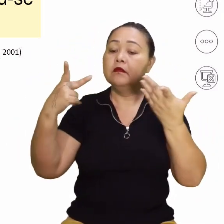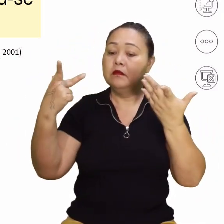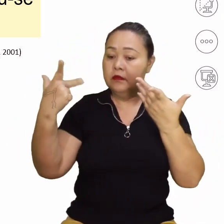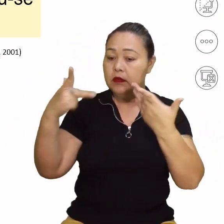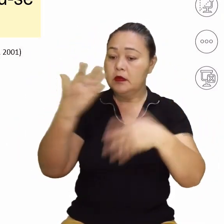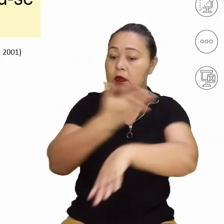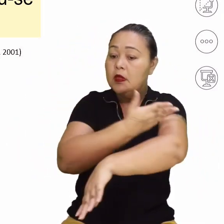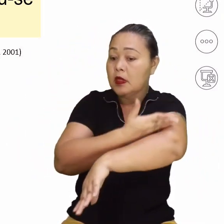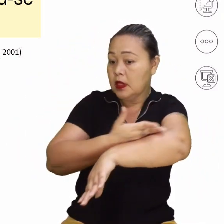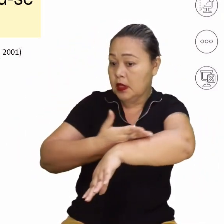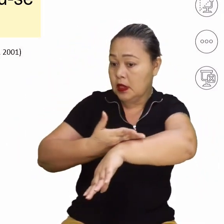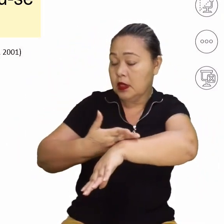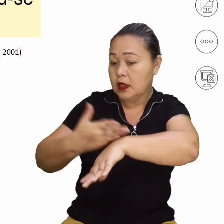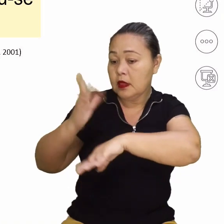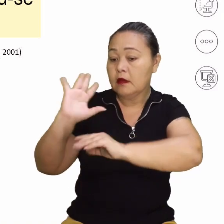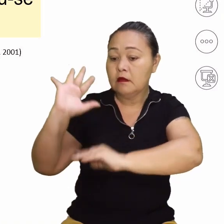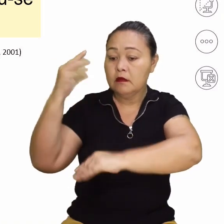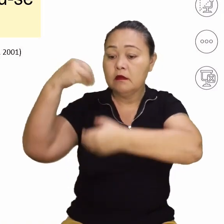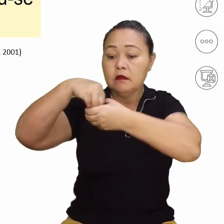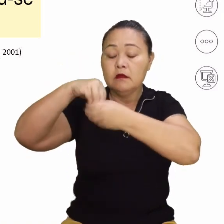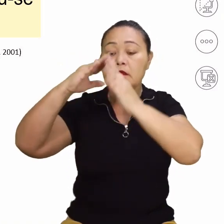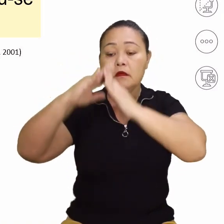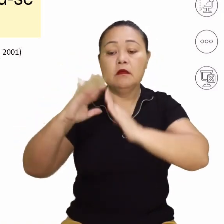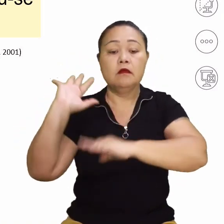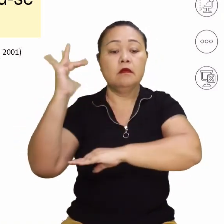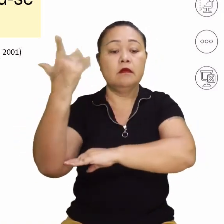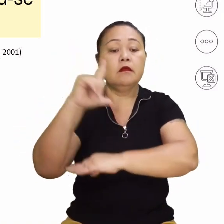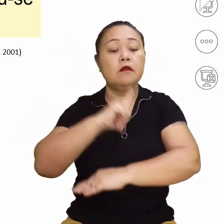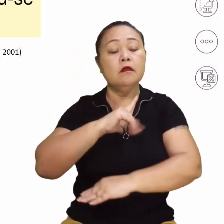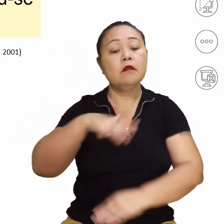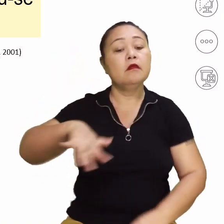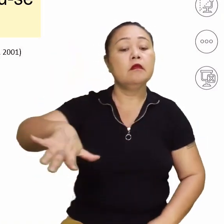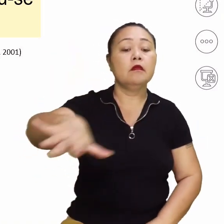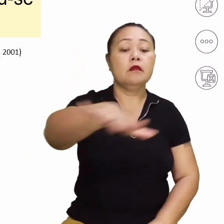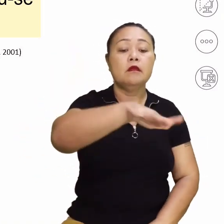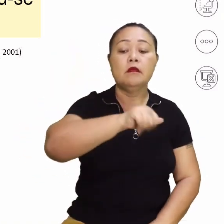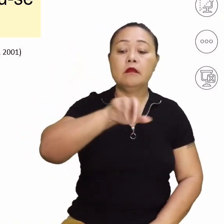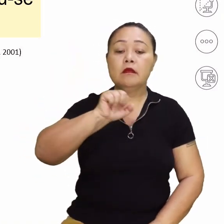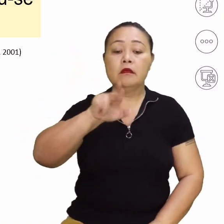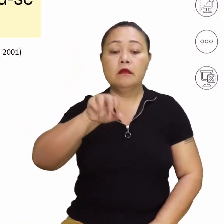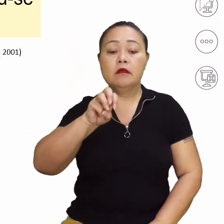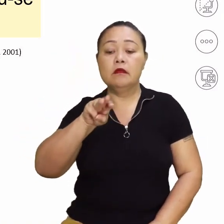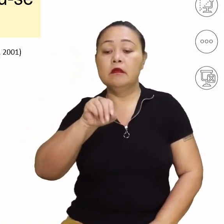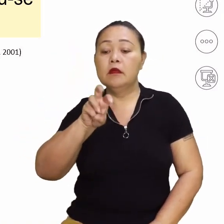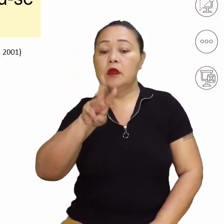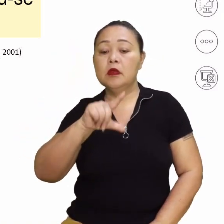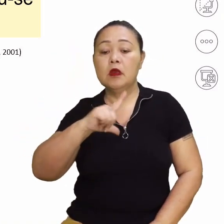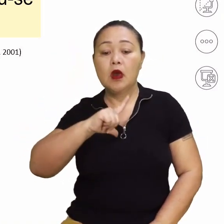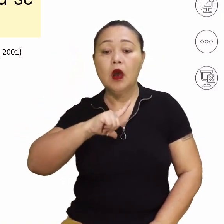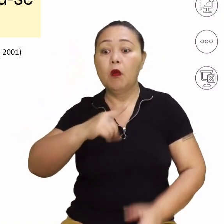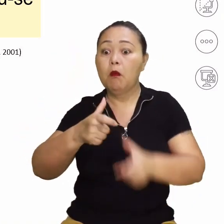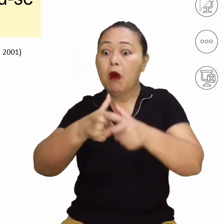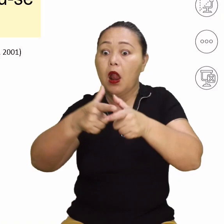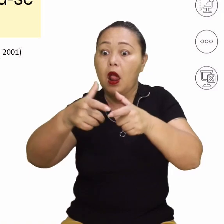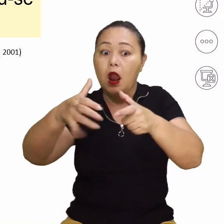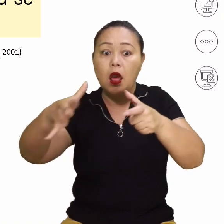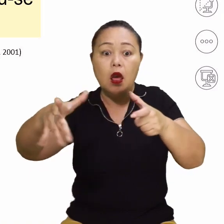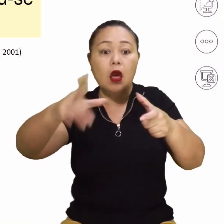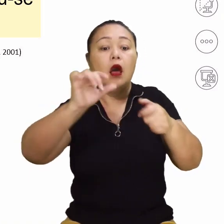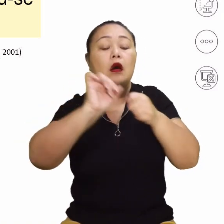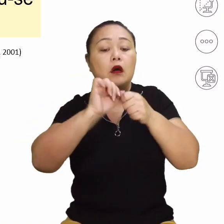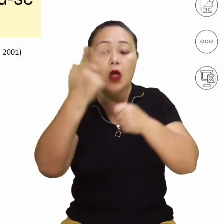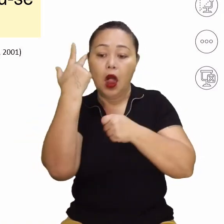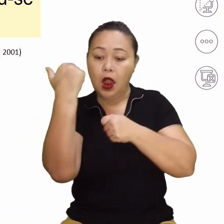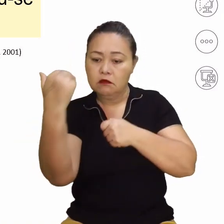nas áreas dos urueuauau basta e abundante em riquezas naturais a exploração da